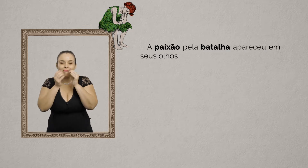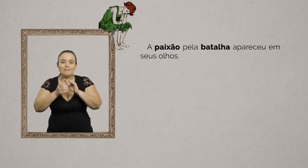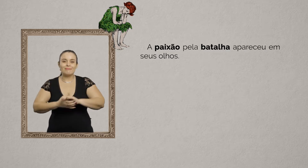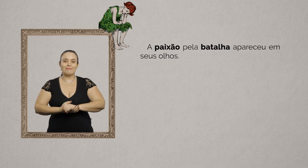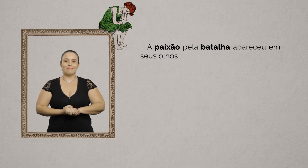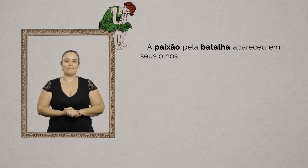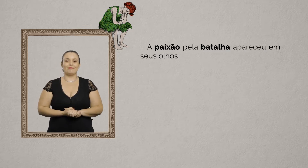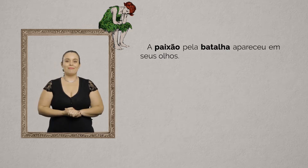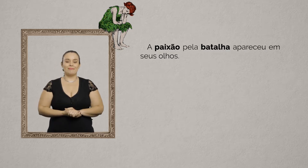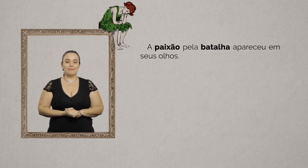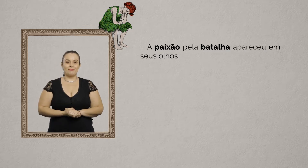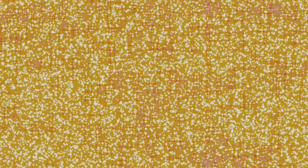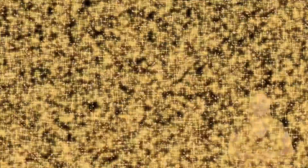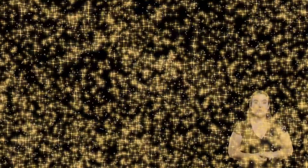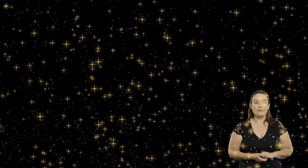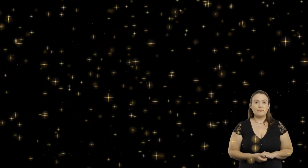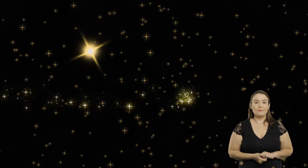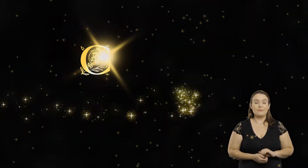seus olhos.